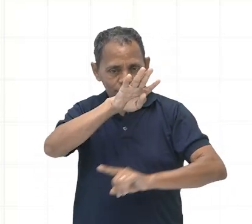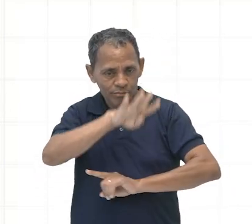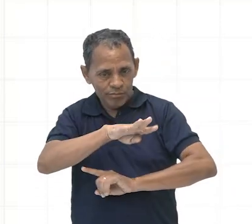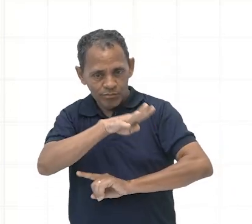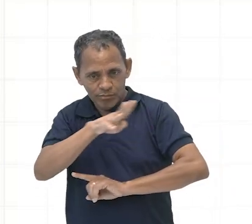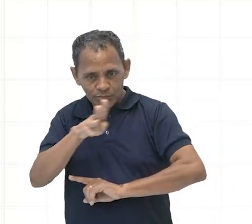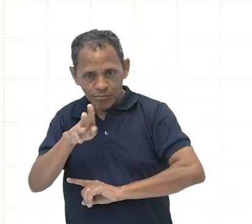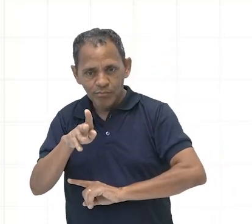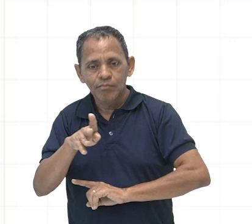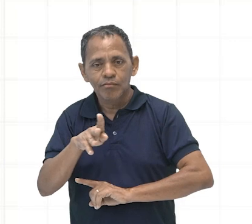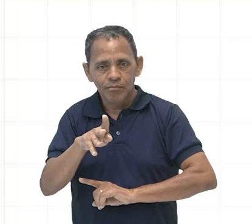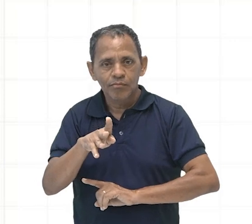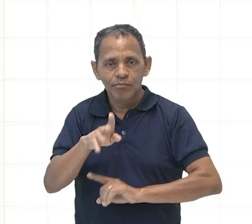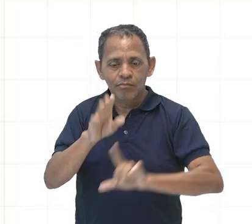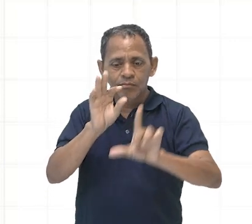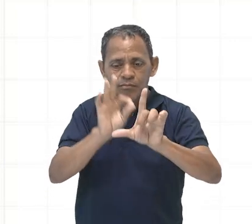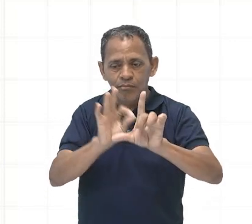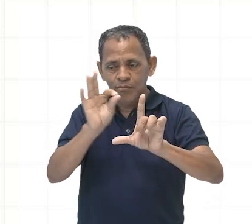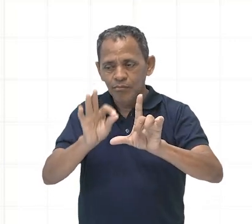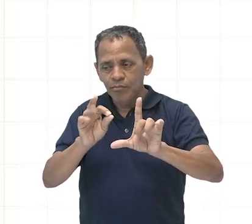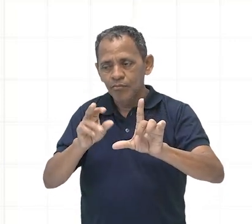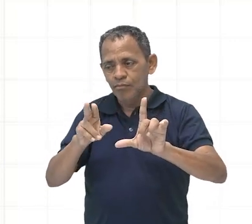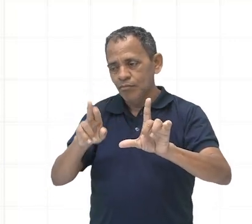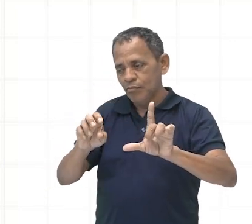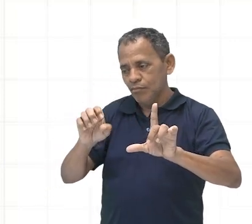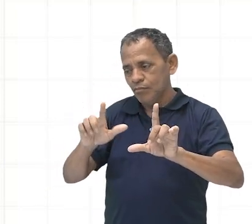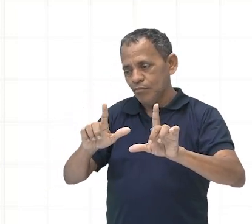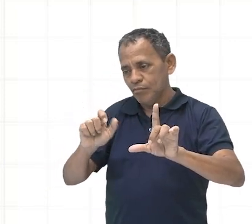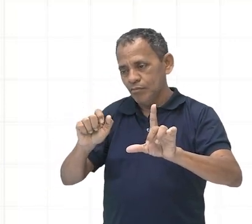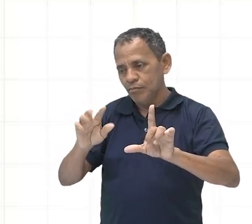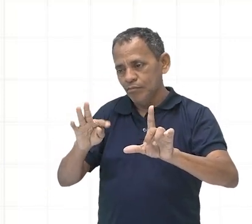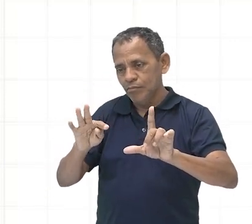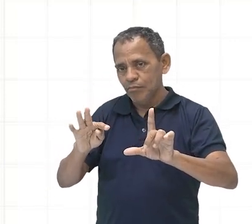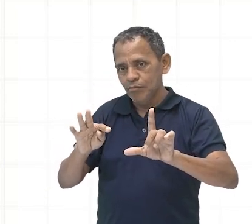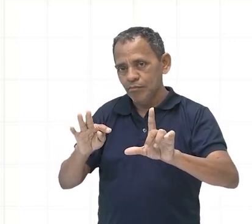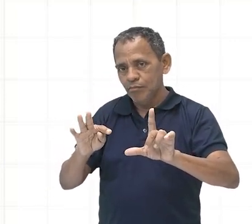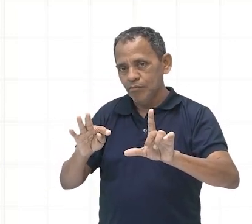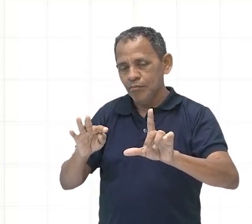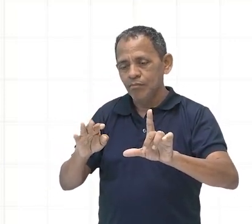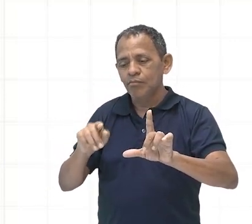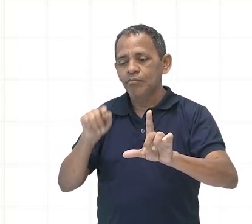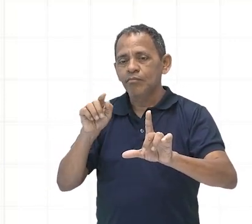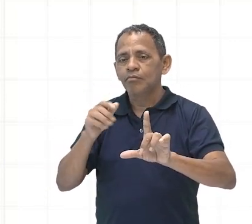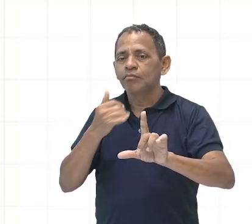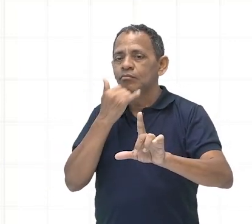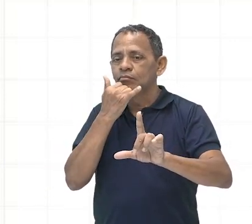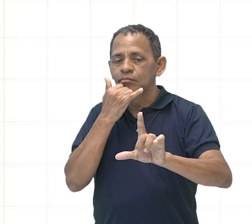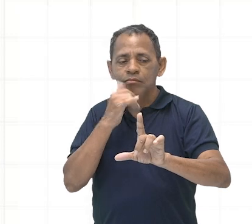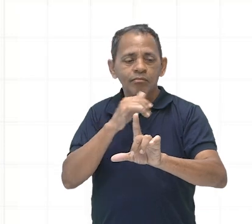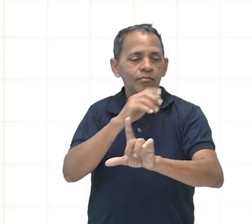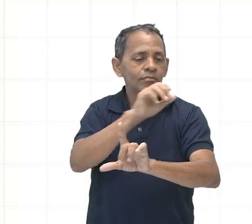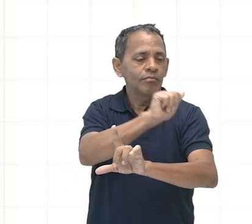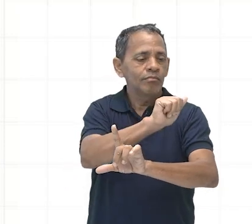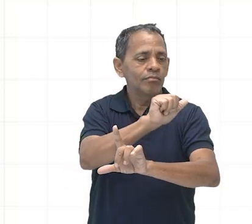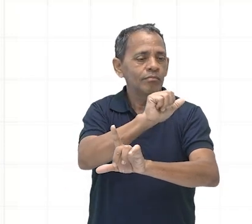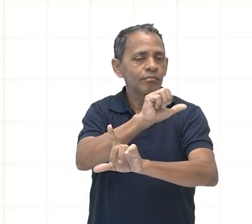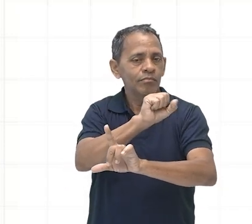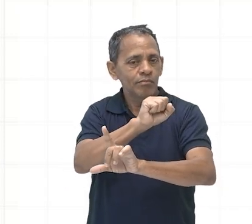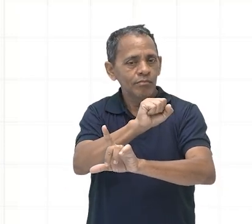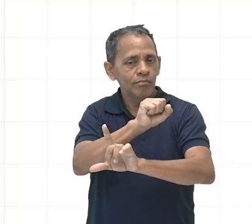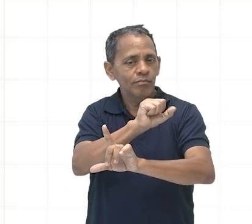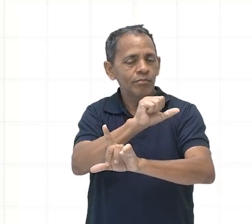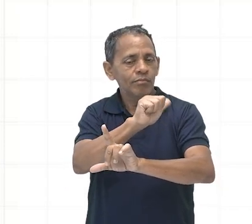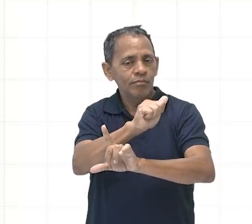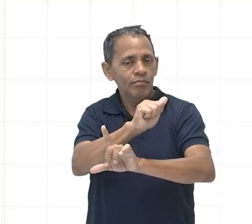vou trabalhar só com a frequência relativa, tá? Só com a frequência absoluta. Então, pegando aqui a nossa tabela da